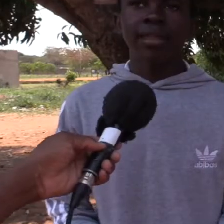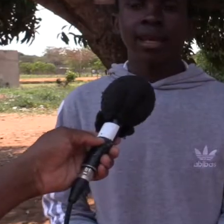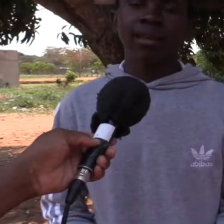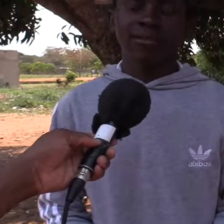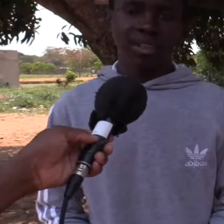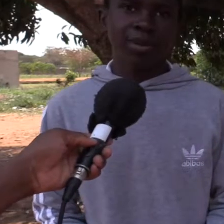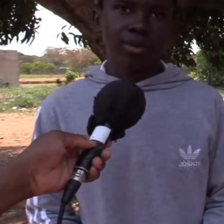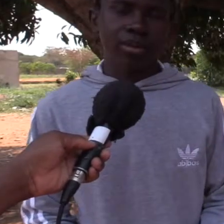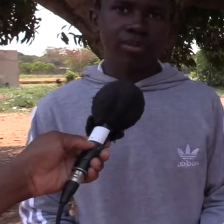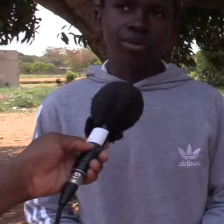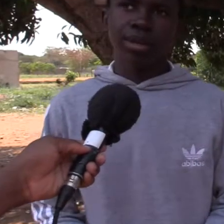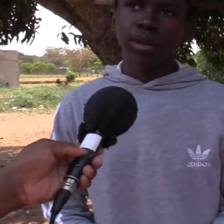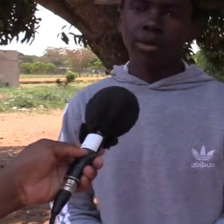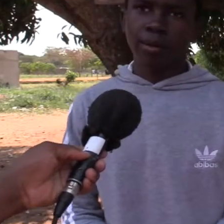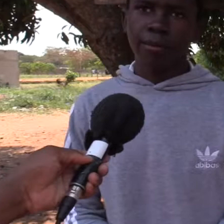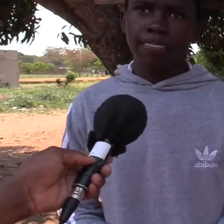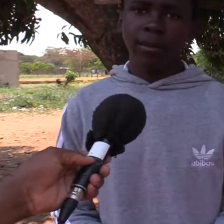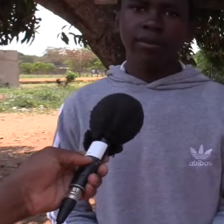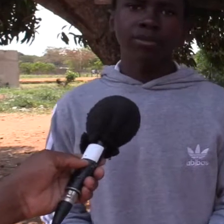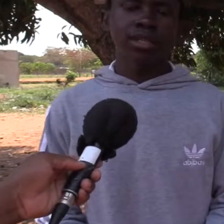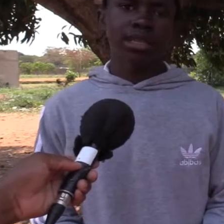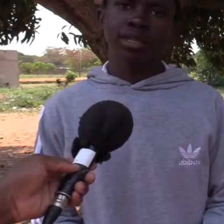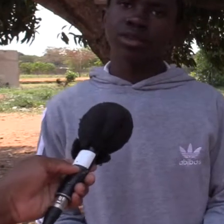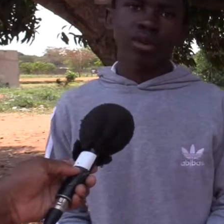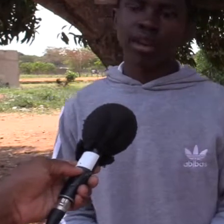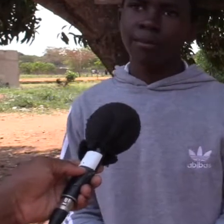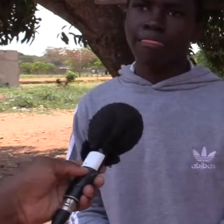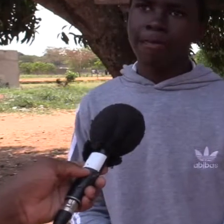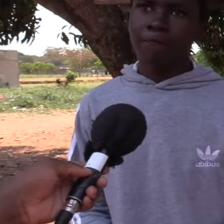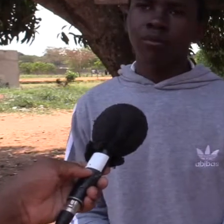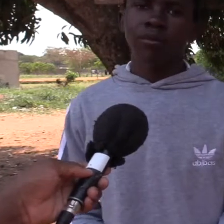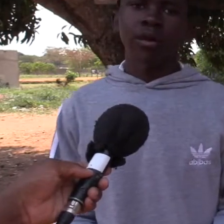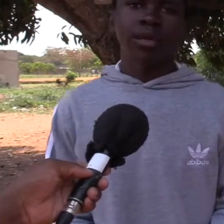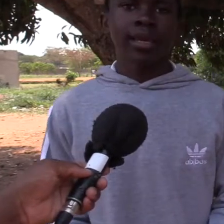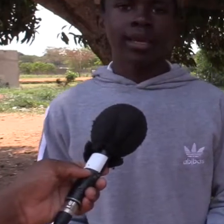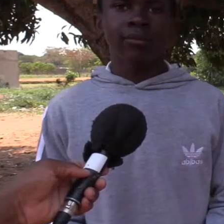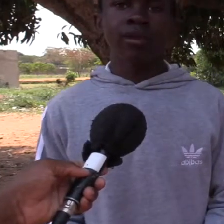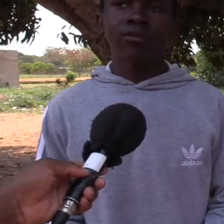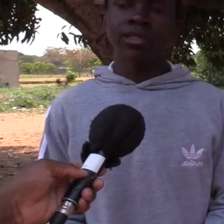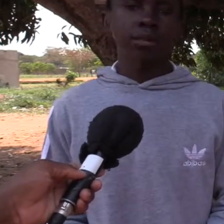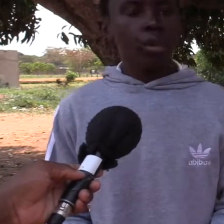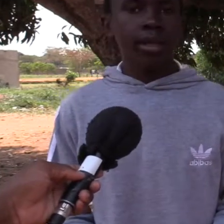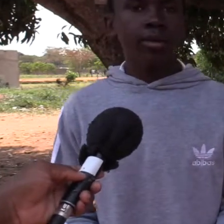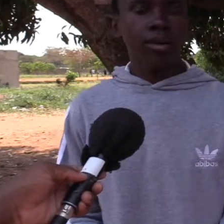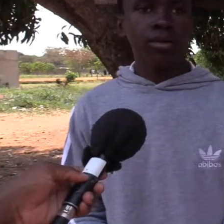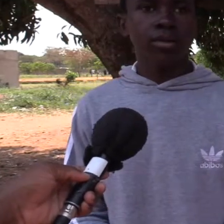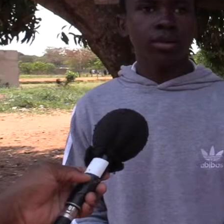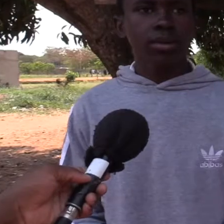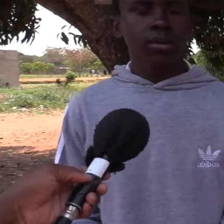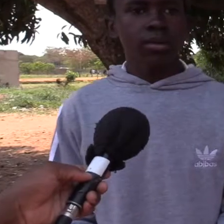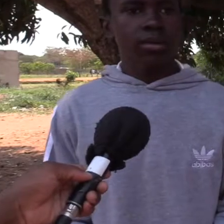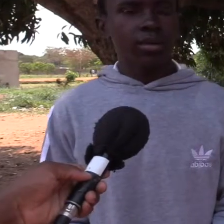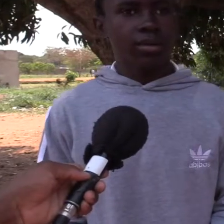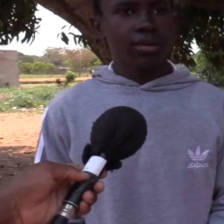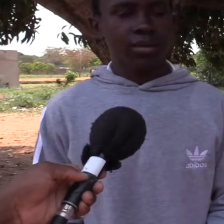Evitar a gravidez precoce, porque não é bom. Vamos deixar a escola e vamos fazer bullying conosco.